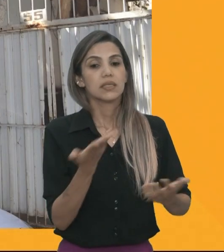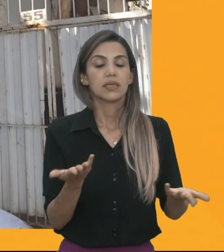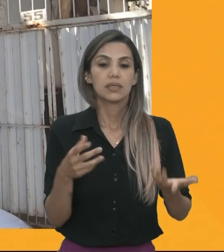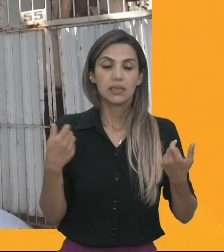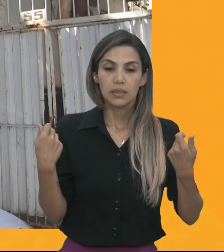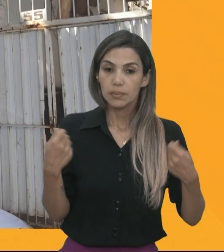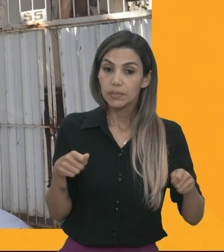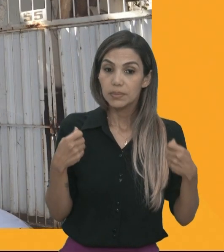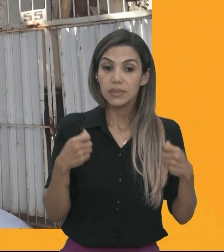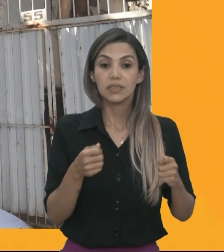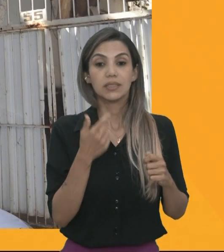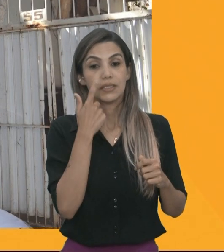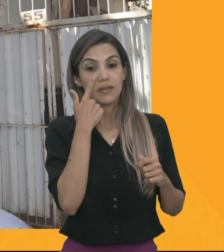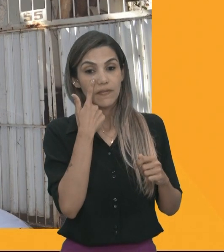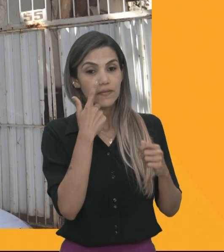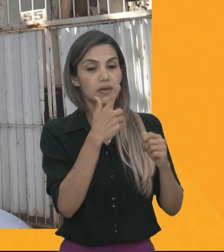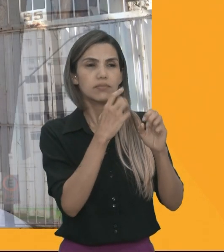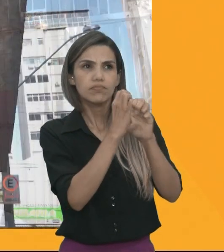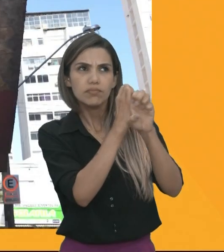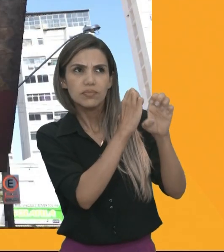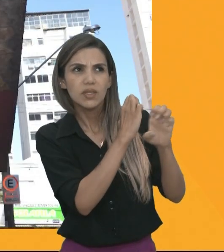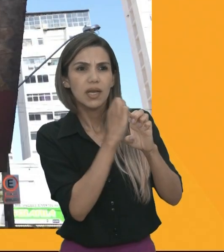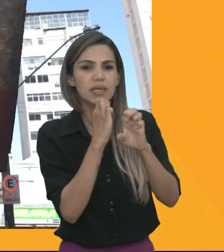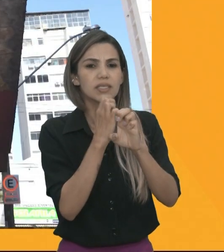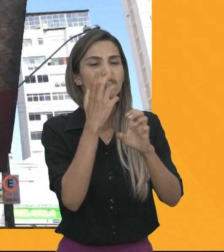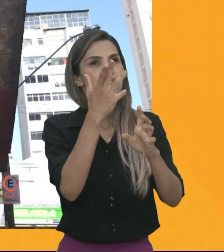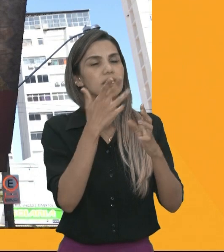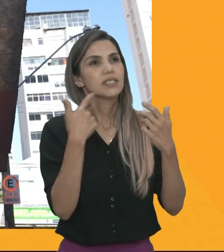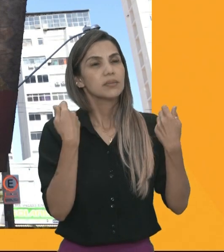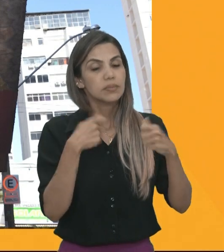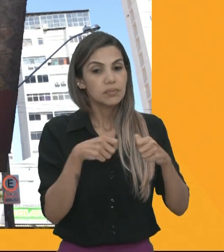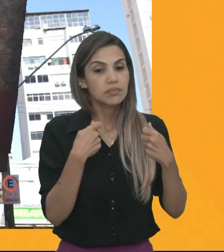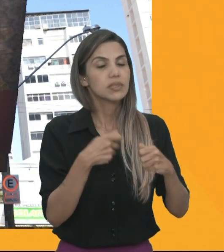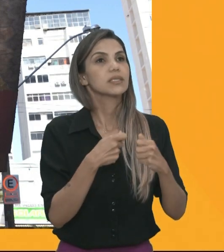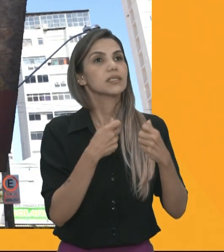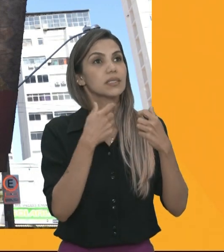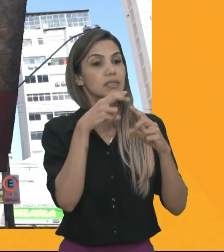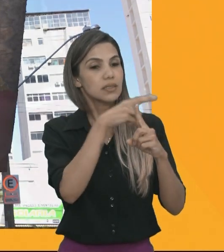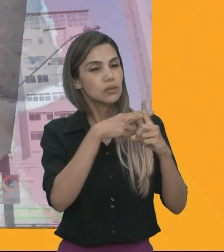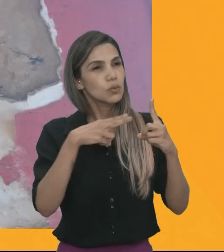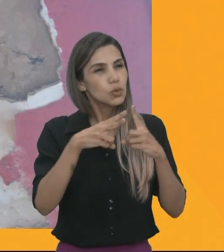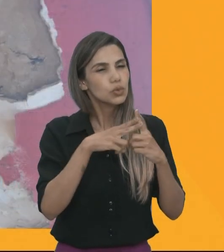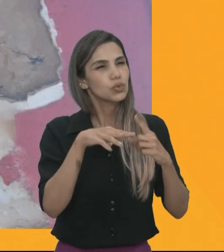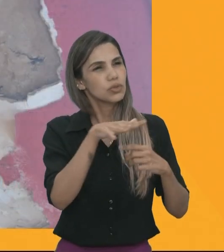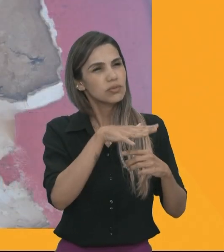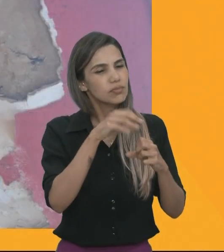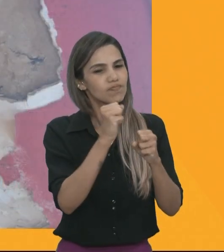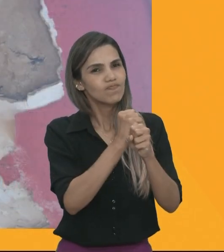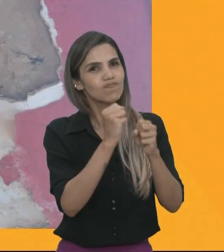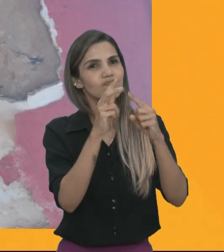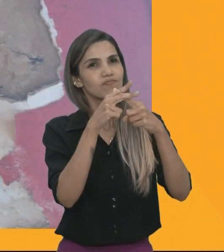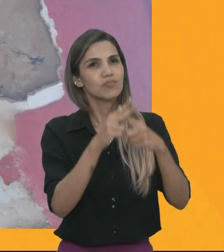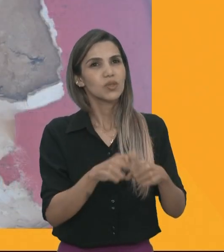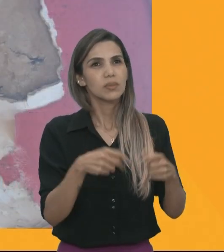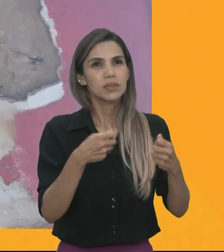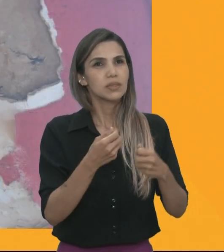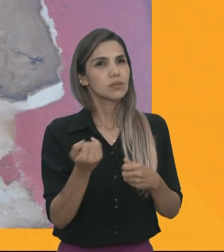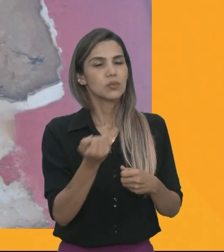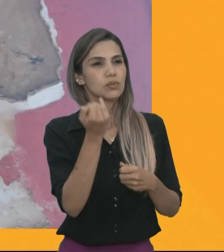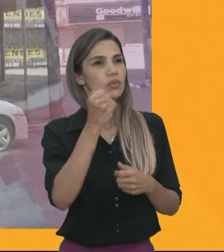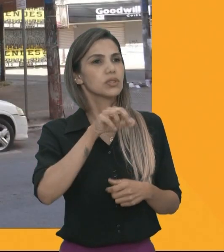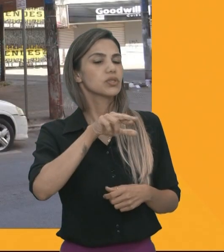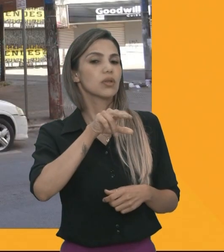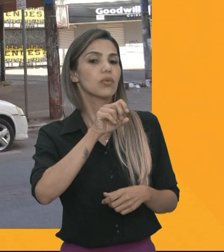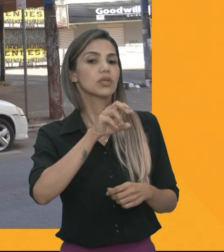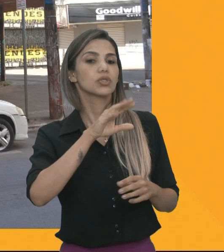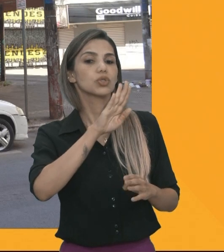para engenharia, ele precisa ter esse olhar para engenharia, precisa ter essa manutenção, precisa reparar isso aí. Não é simplesmente